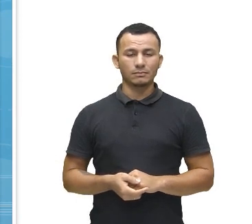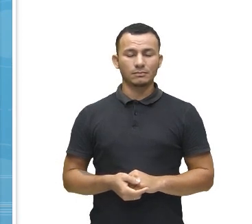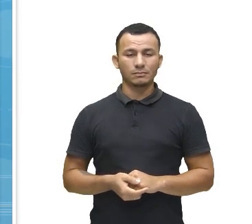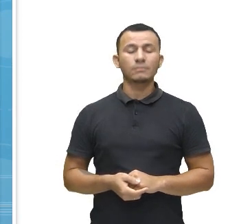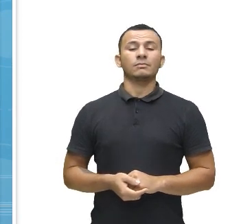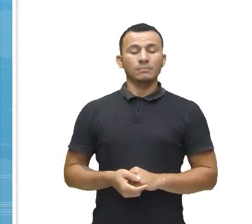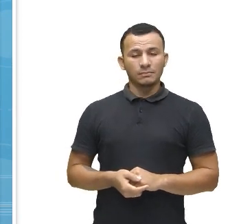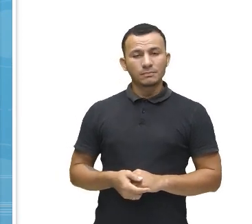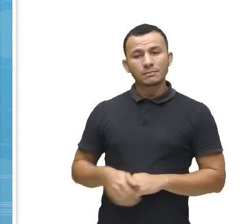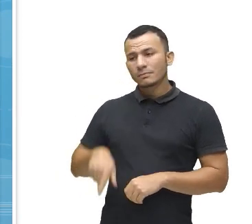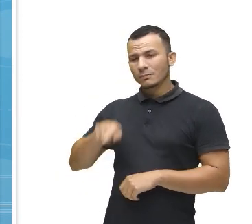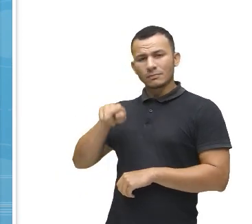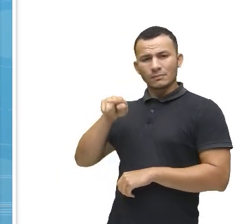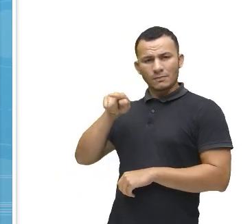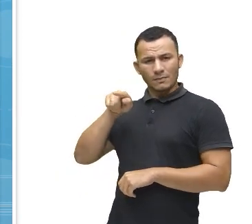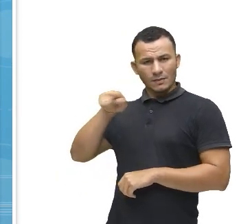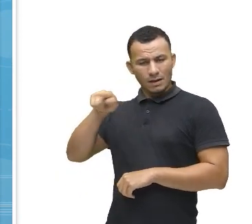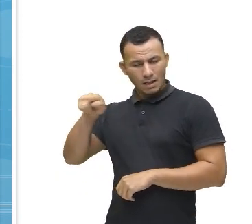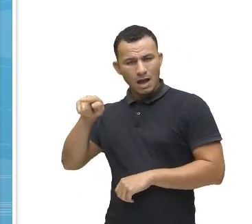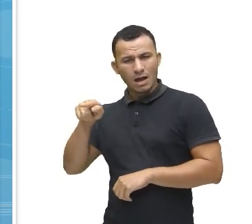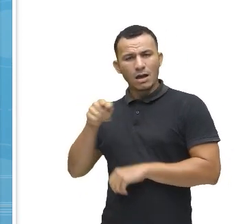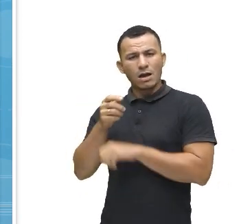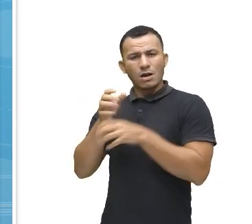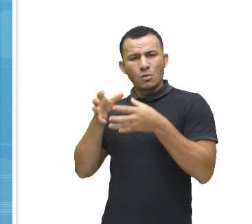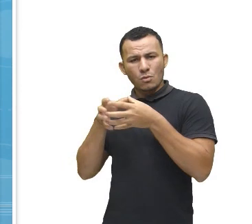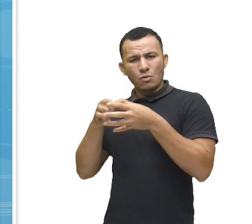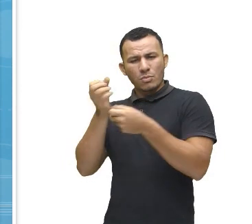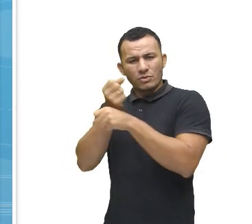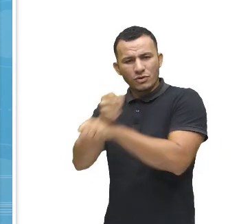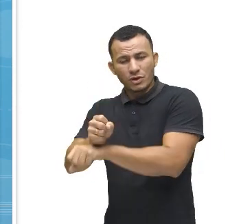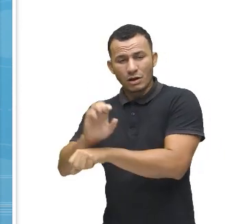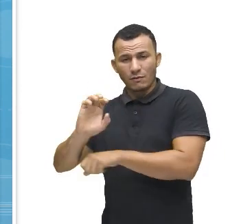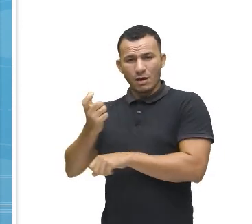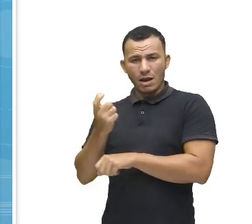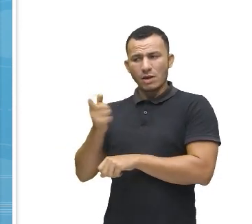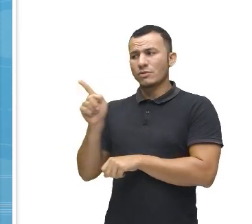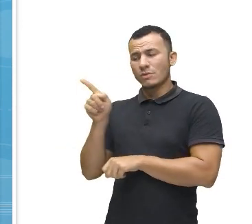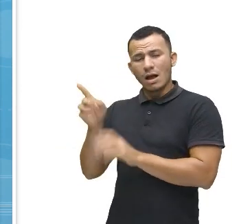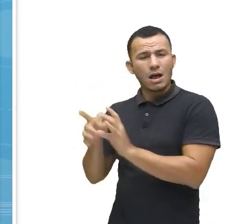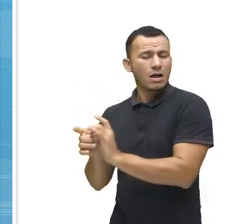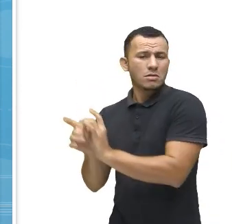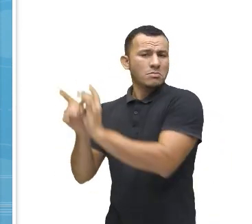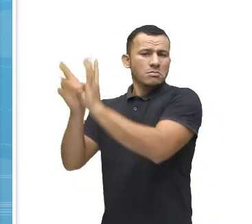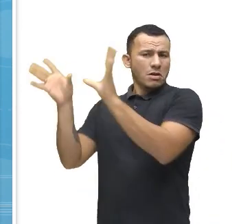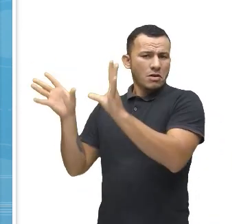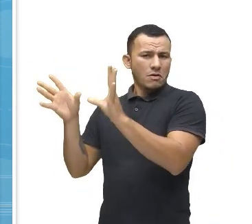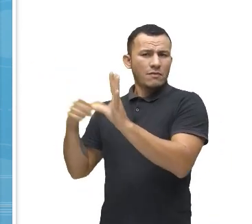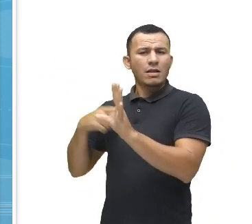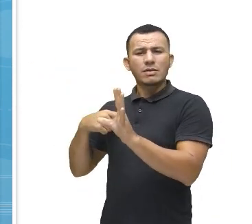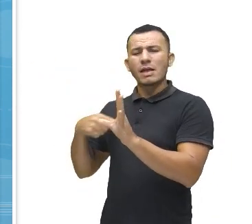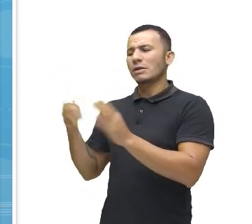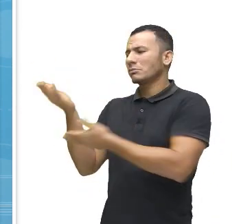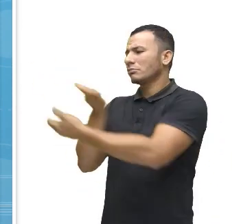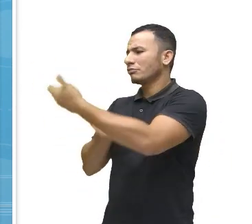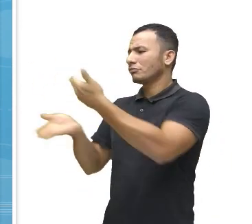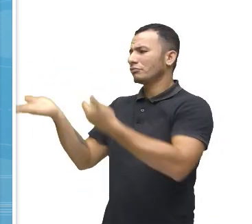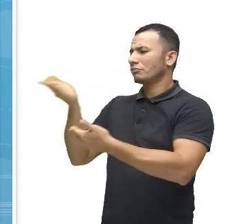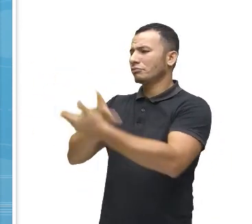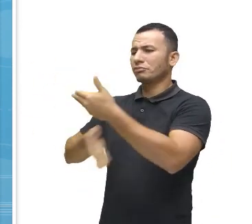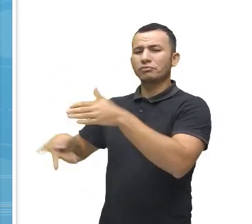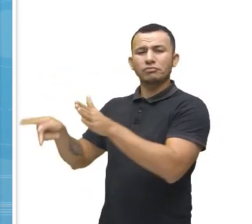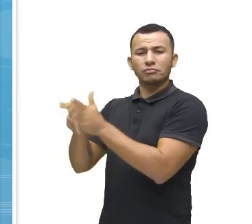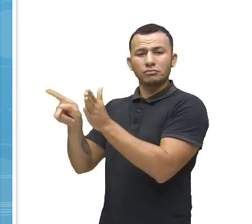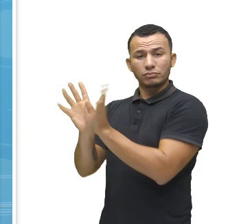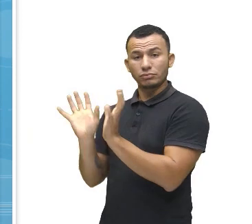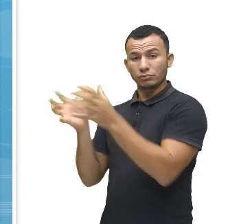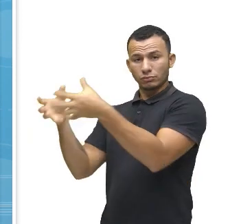Lá os escravos, ou escravizados, tá, gente? Viviam em liberdades e criavam novas relações sociais entre